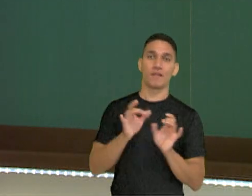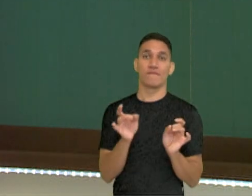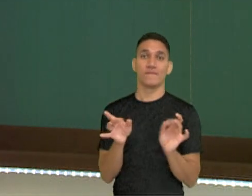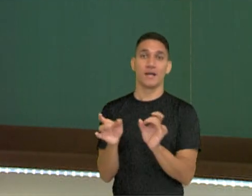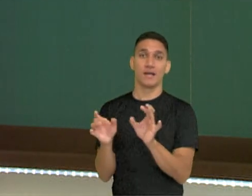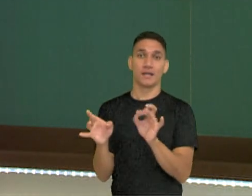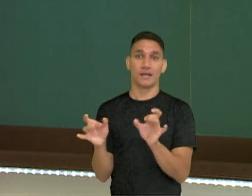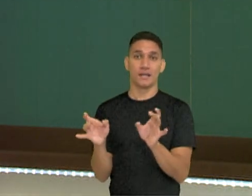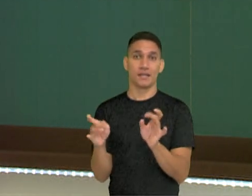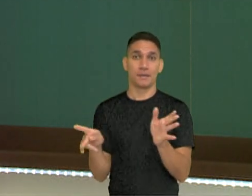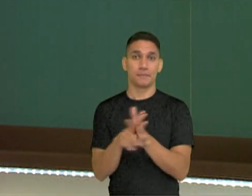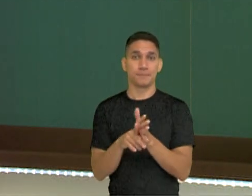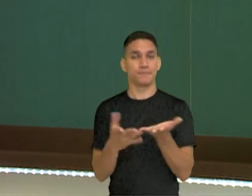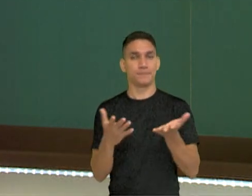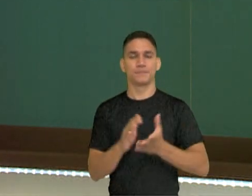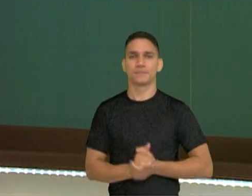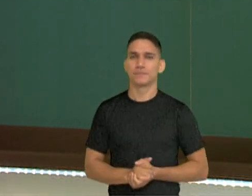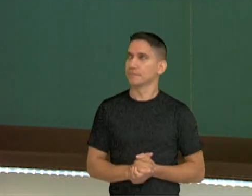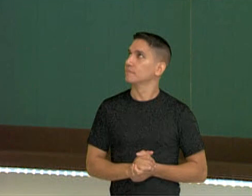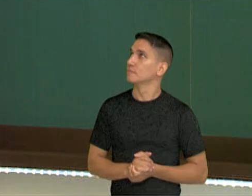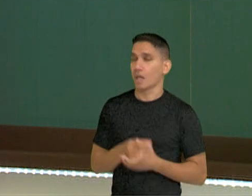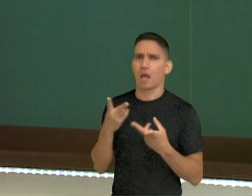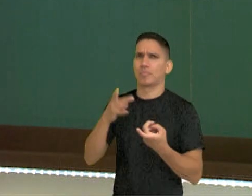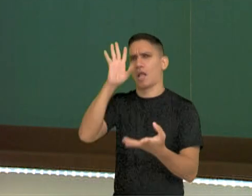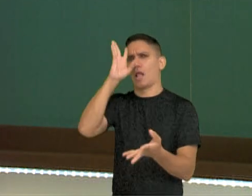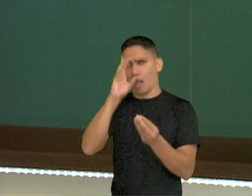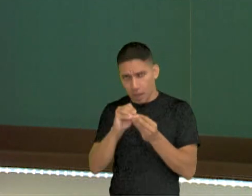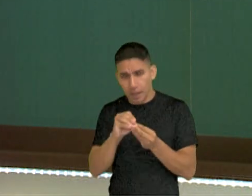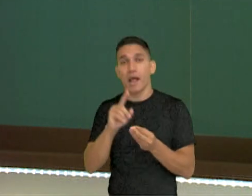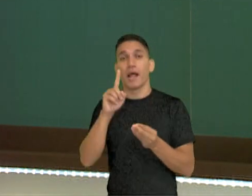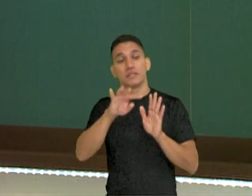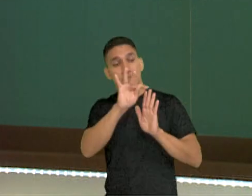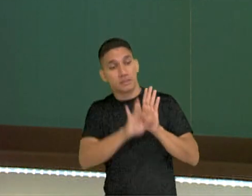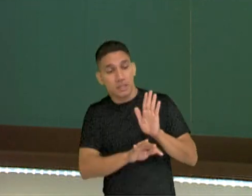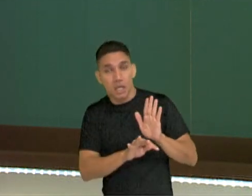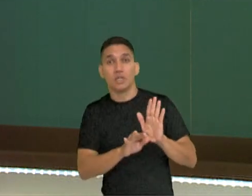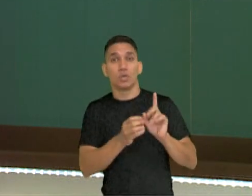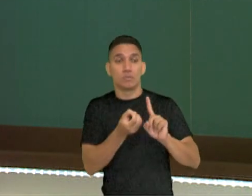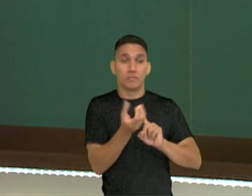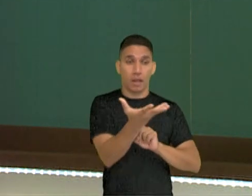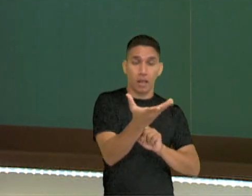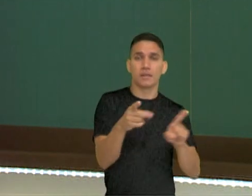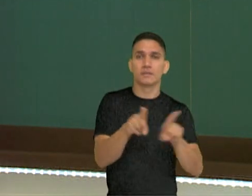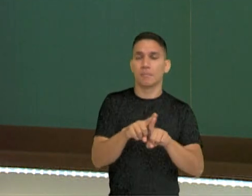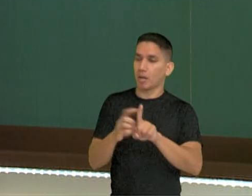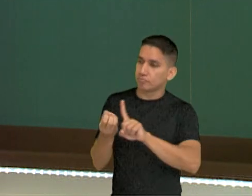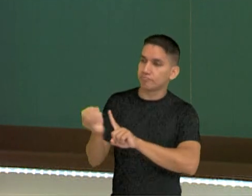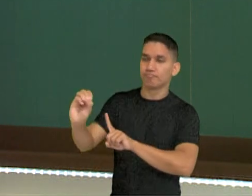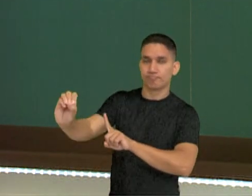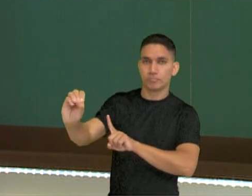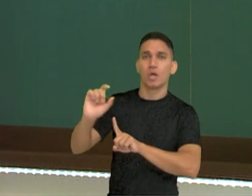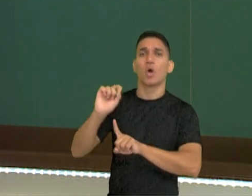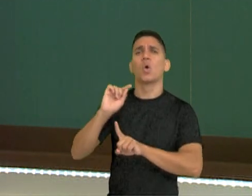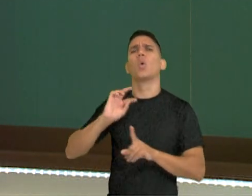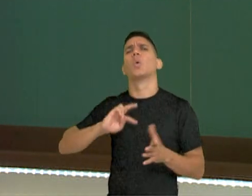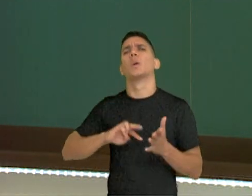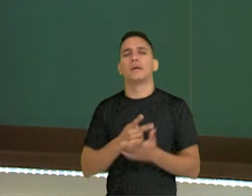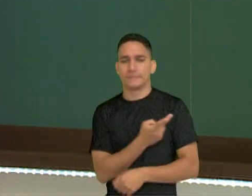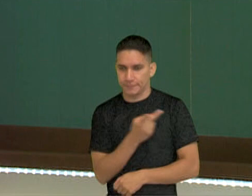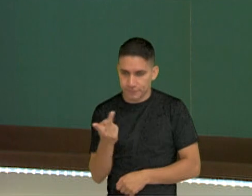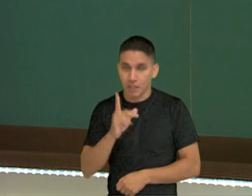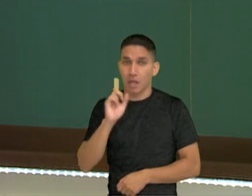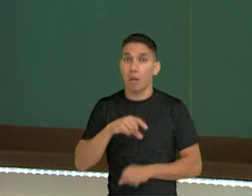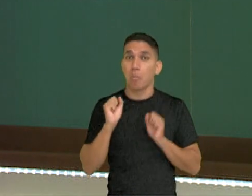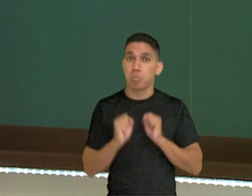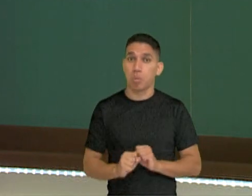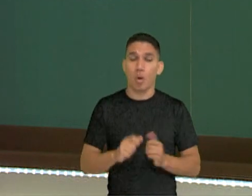produto. Reconhecemos que é um texto com linguagem verbal e não verbal. Linguagem verbal e não verbal. Eu posso